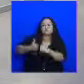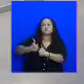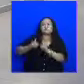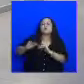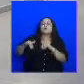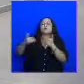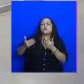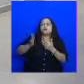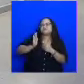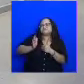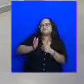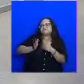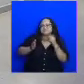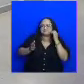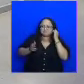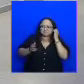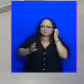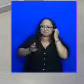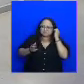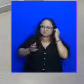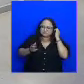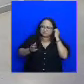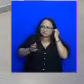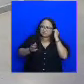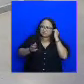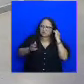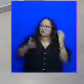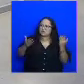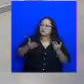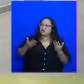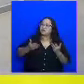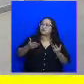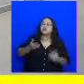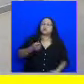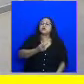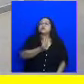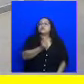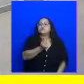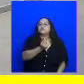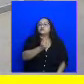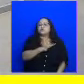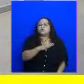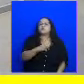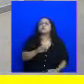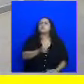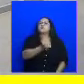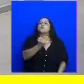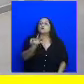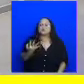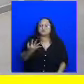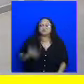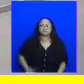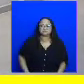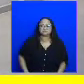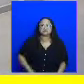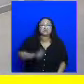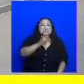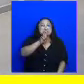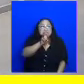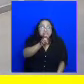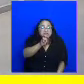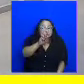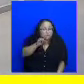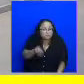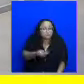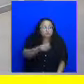coração. Vamos falar então do valor da Time Mania. Olha aí o valor estimado,